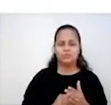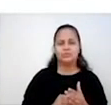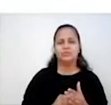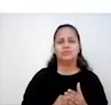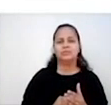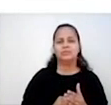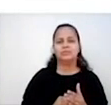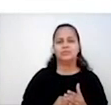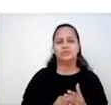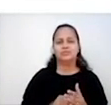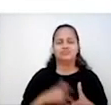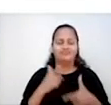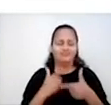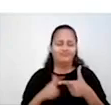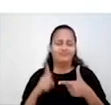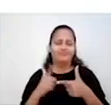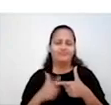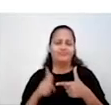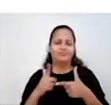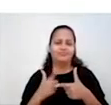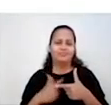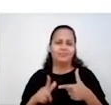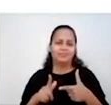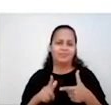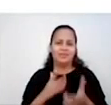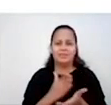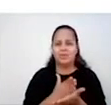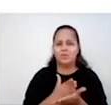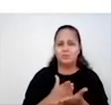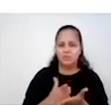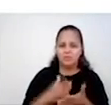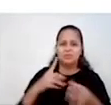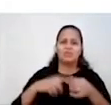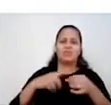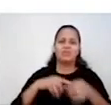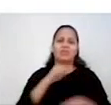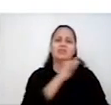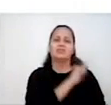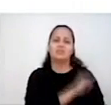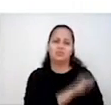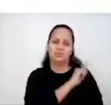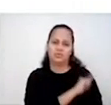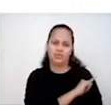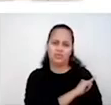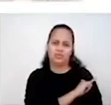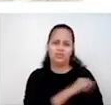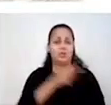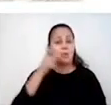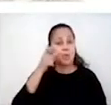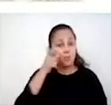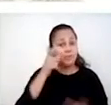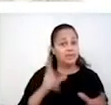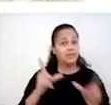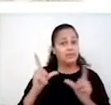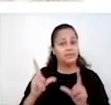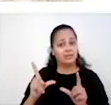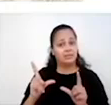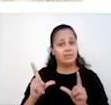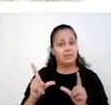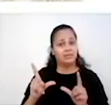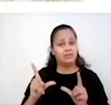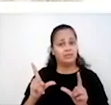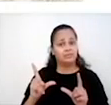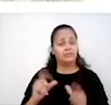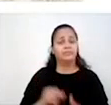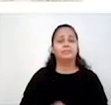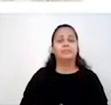gerou um grande problema por dias na cidade do Rio de Janeiro. Observe essa